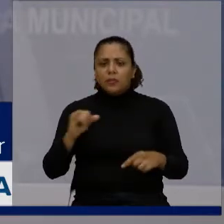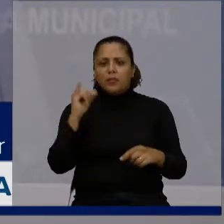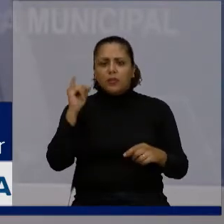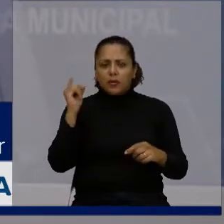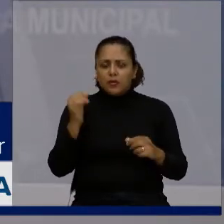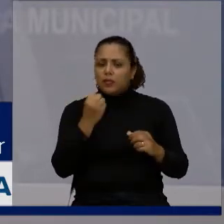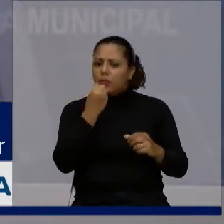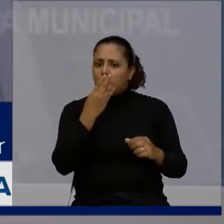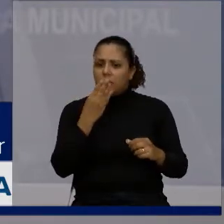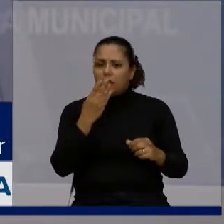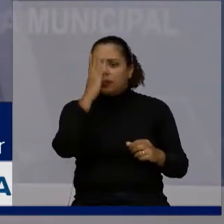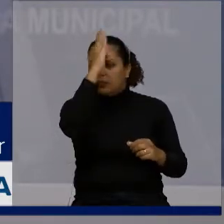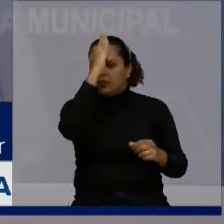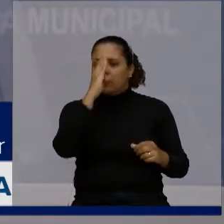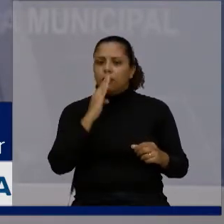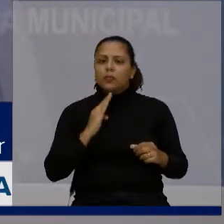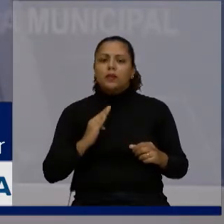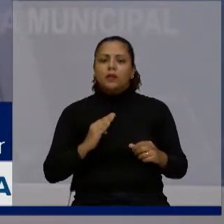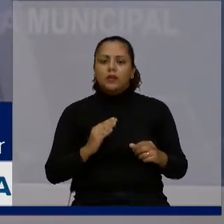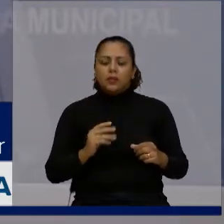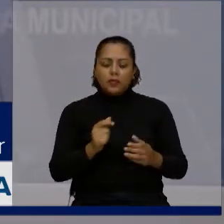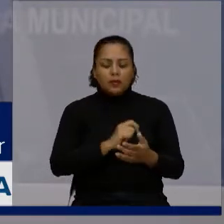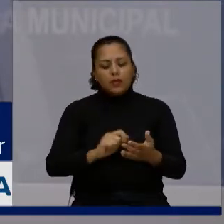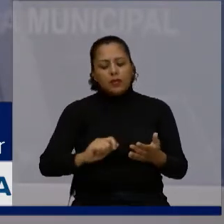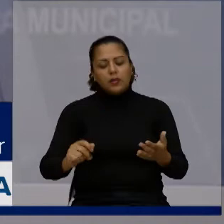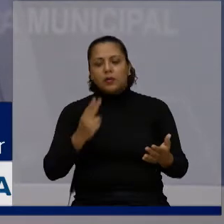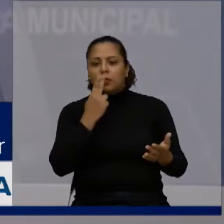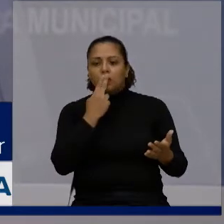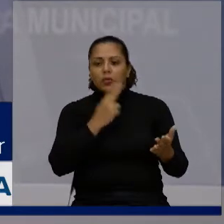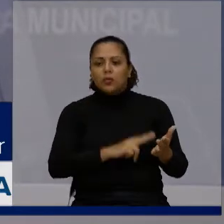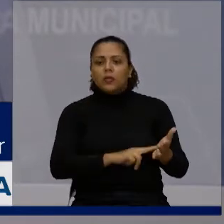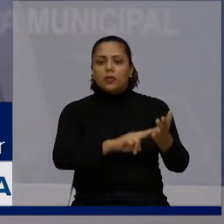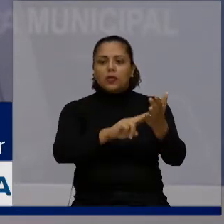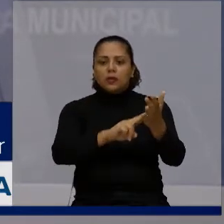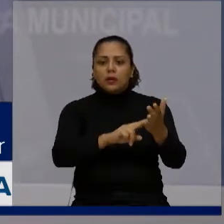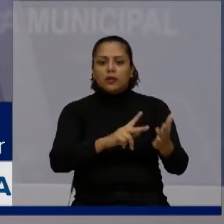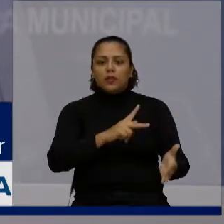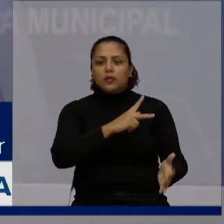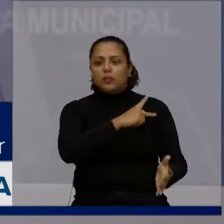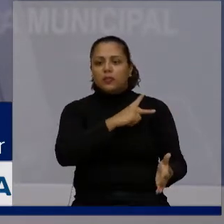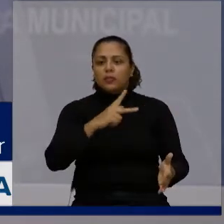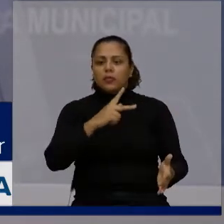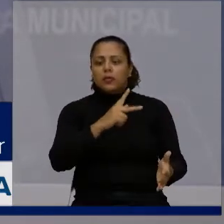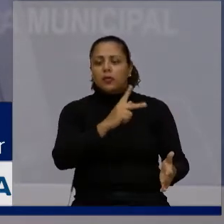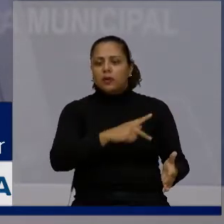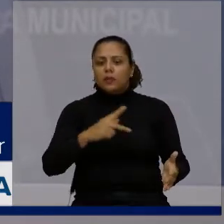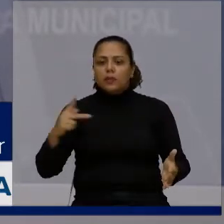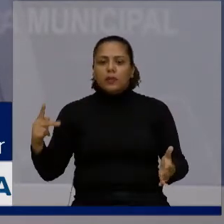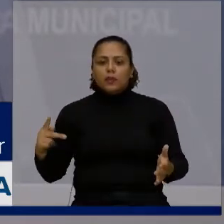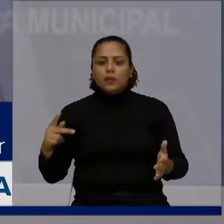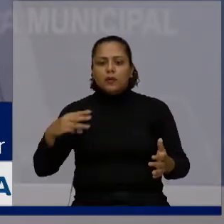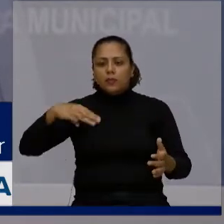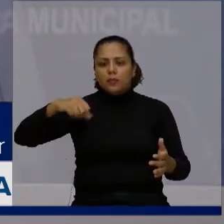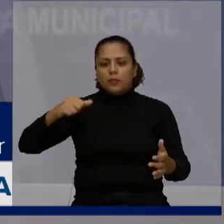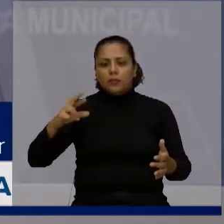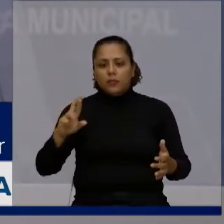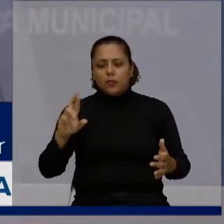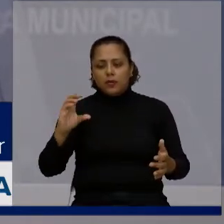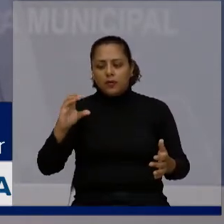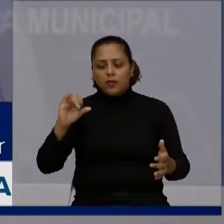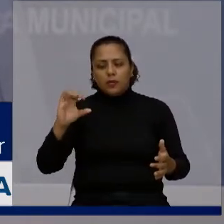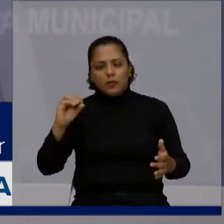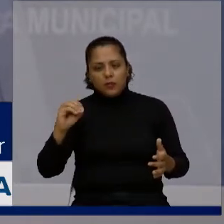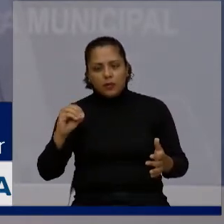nossa nação. Assinam essa carta o pastor Márcio de Carvalho Leal, presidente